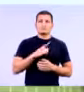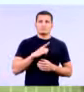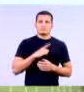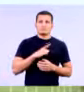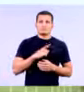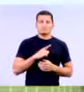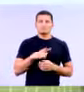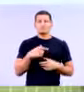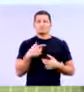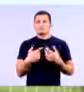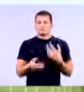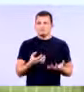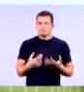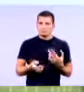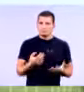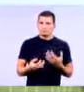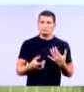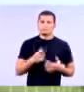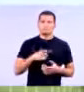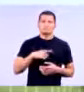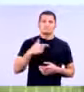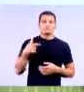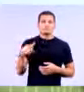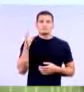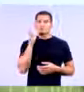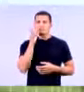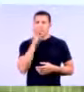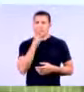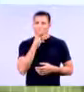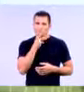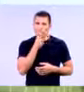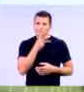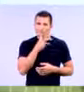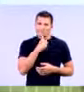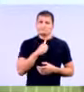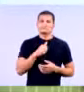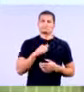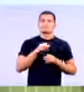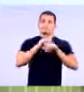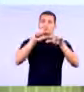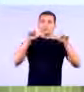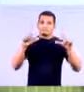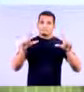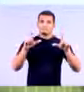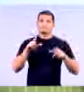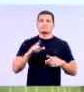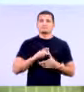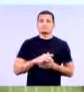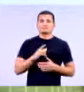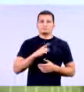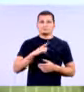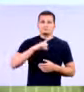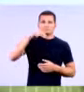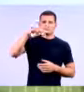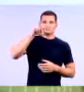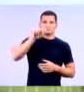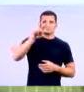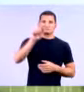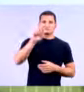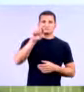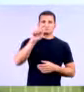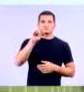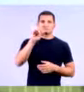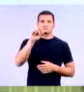tem um que é mais leve, tem um que demora mais tempo para as abas carregarem. Tem navegadores